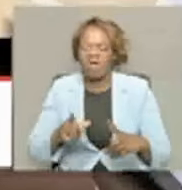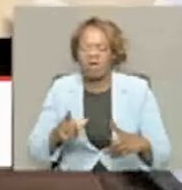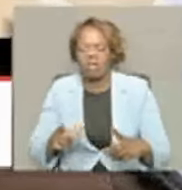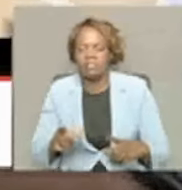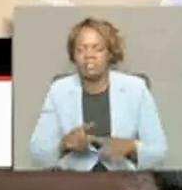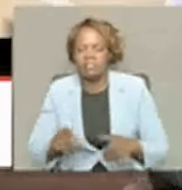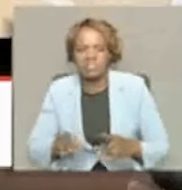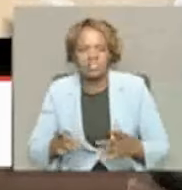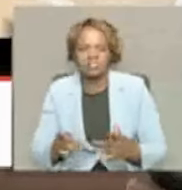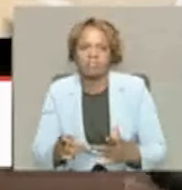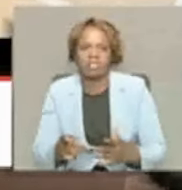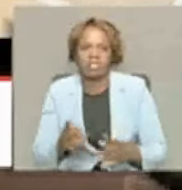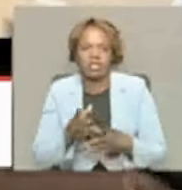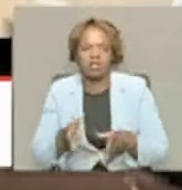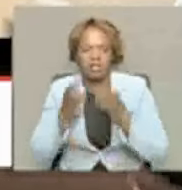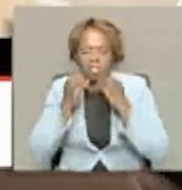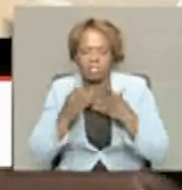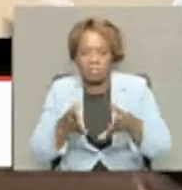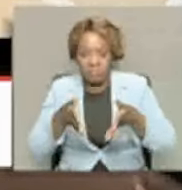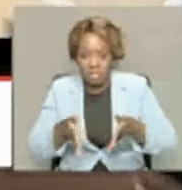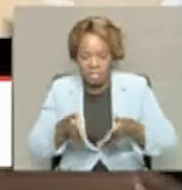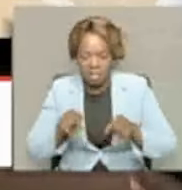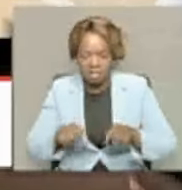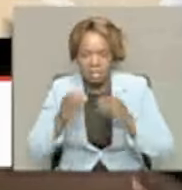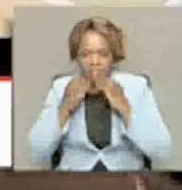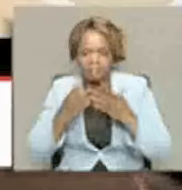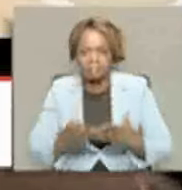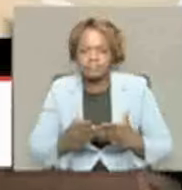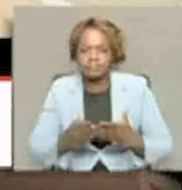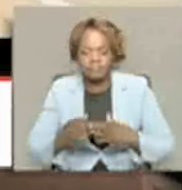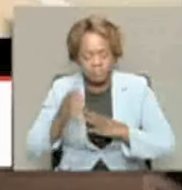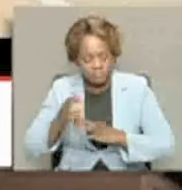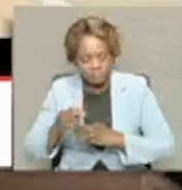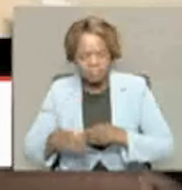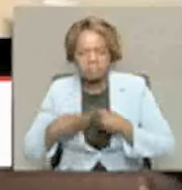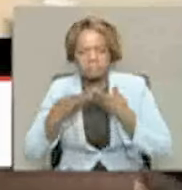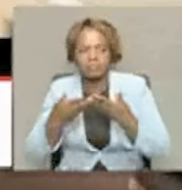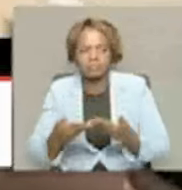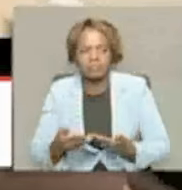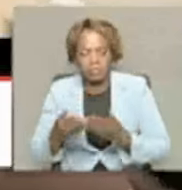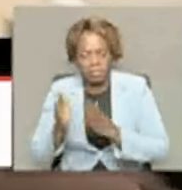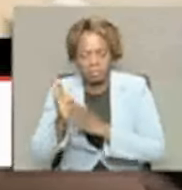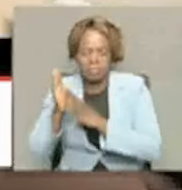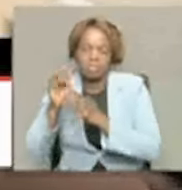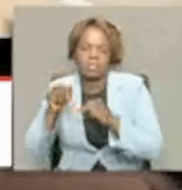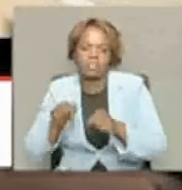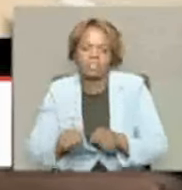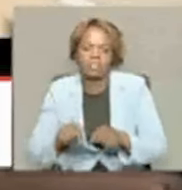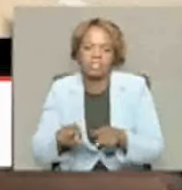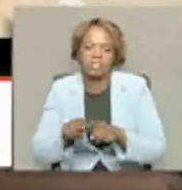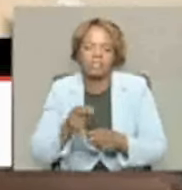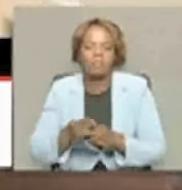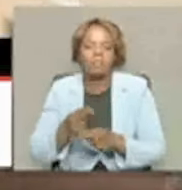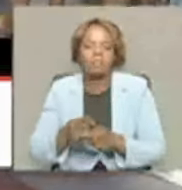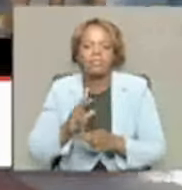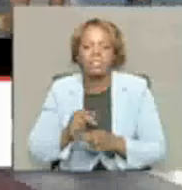é? De modo que, pronto, estou aqui neste momento exatamente para prestar a minha homenagem pessoal e acredito fazendo também em nome da